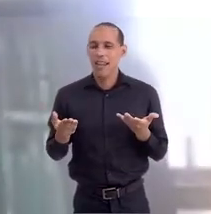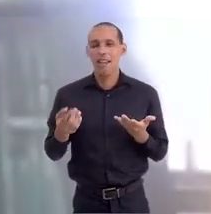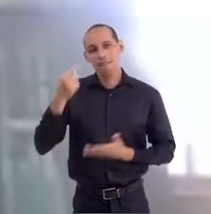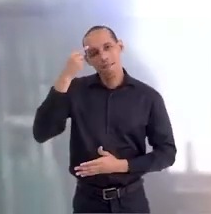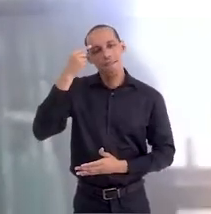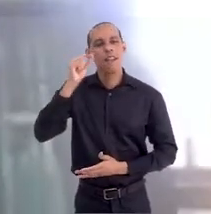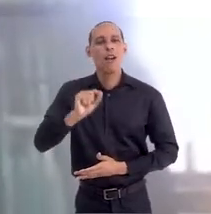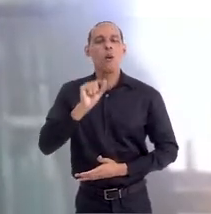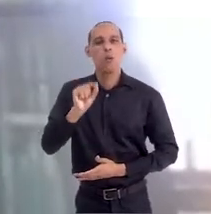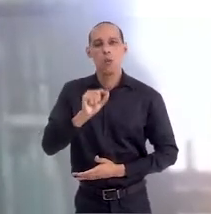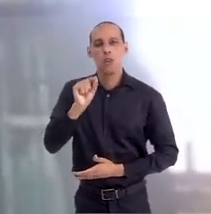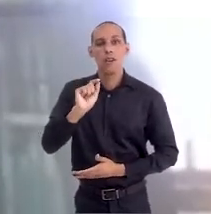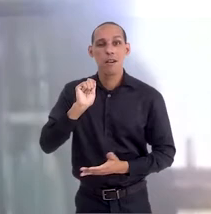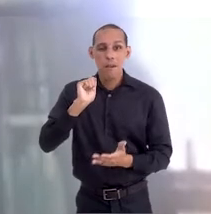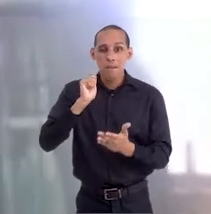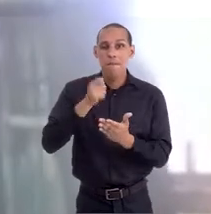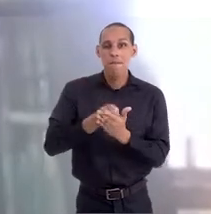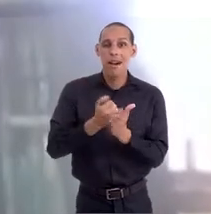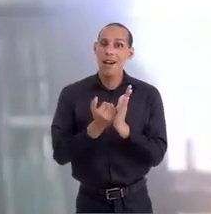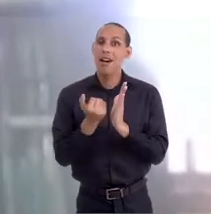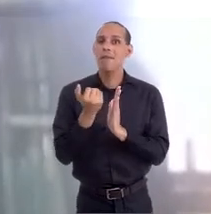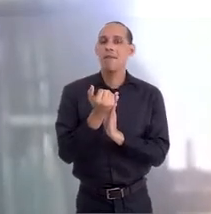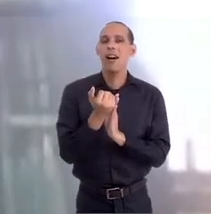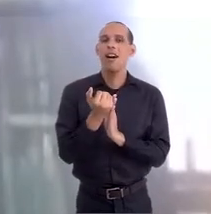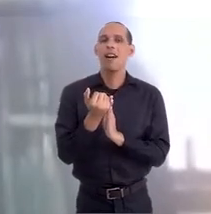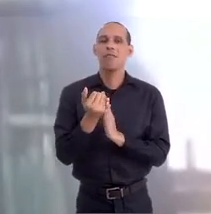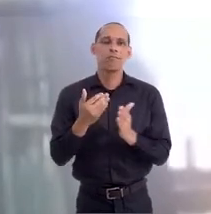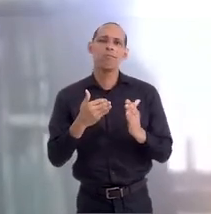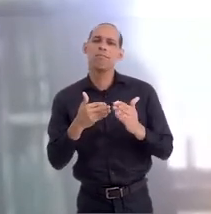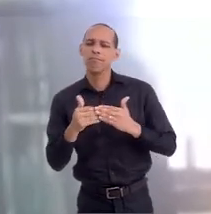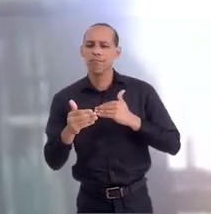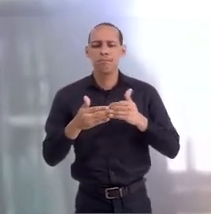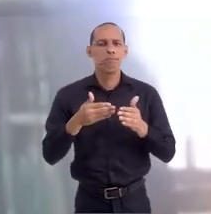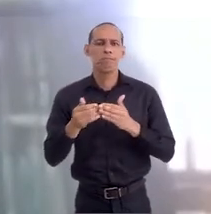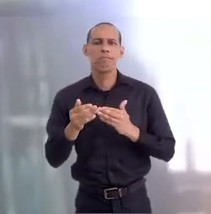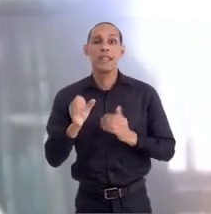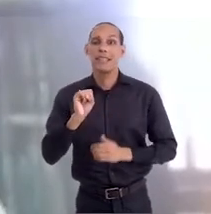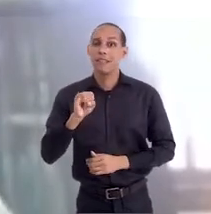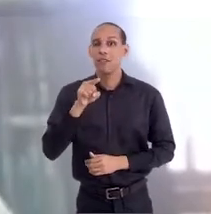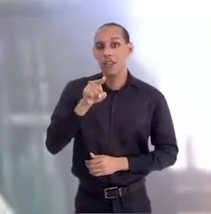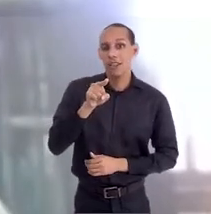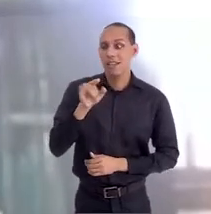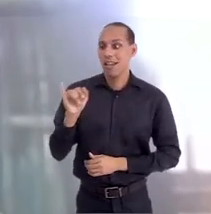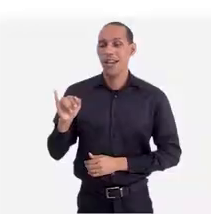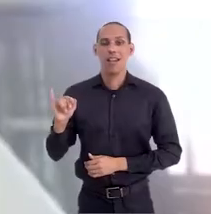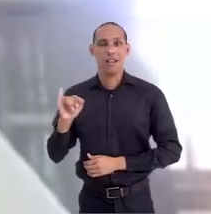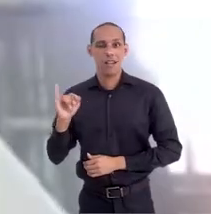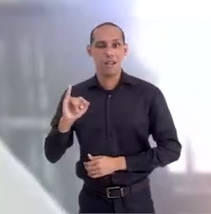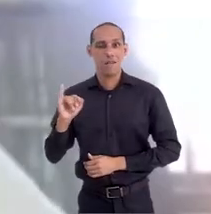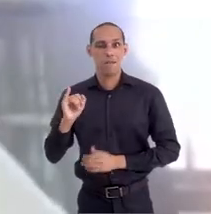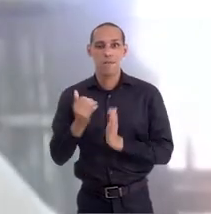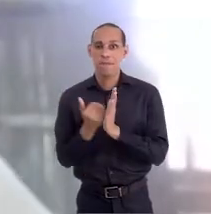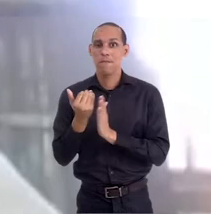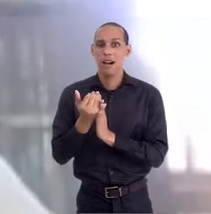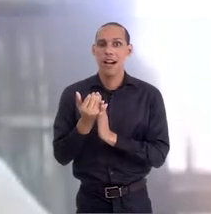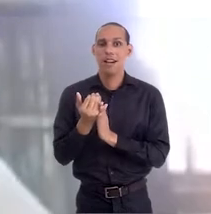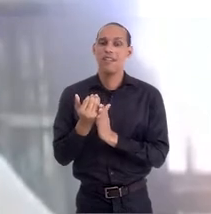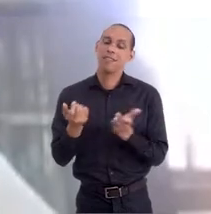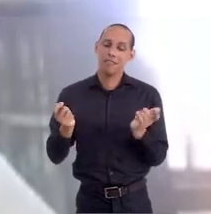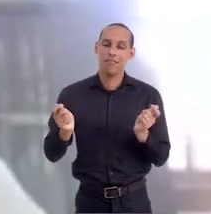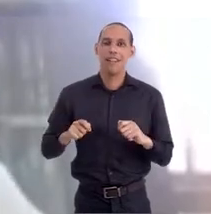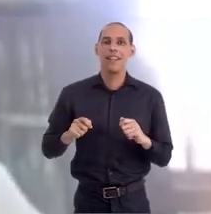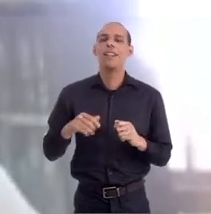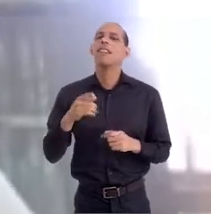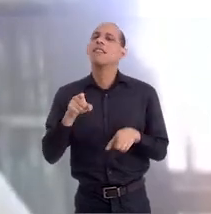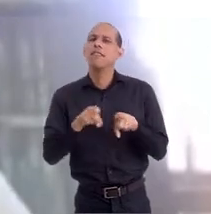Há um princípio tributário da progressividade, que você paga mais na medida que a sua capacidade contributiva é maior, que os benefícios que a micro e pequena empresa